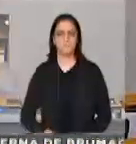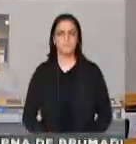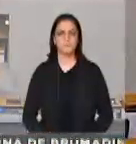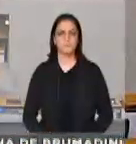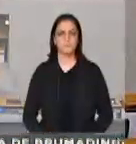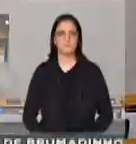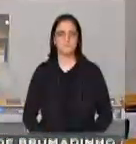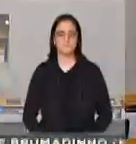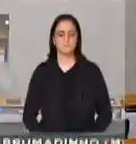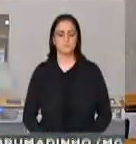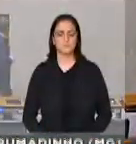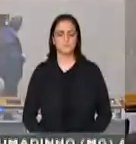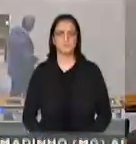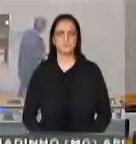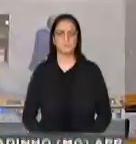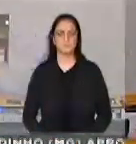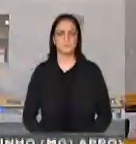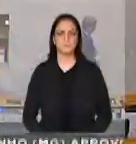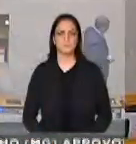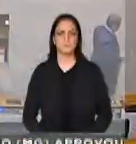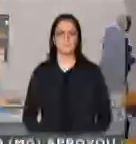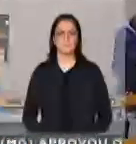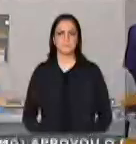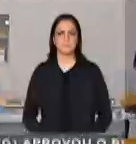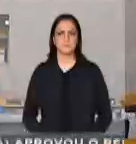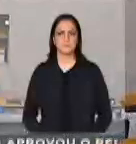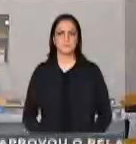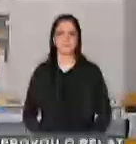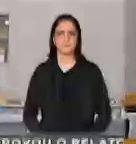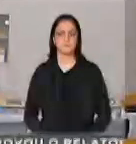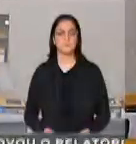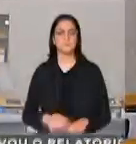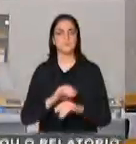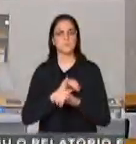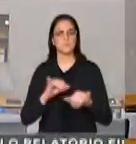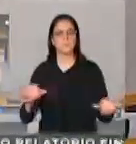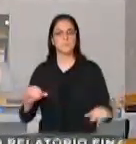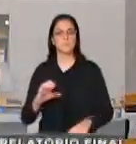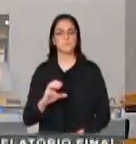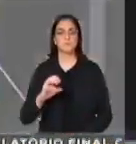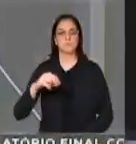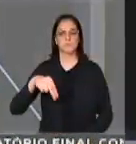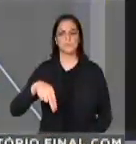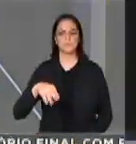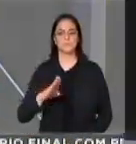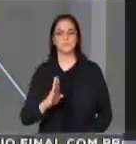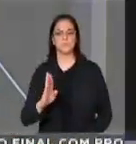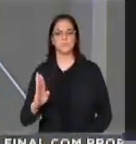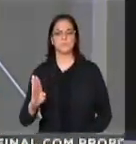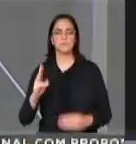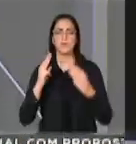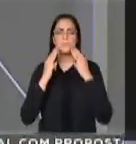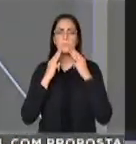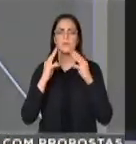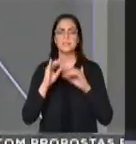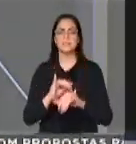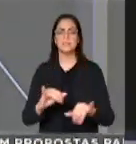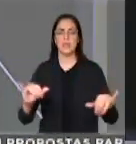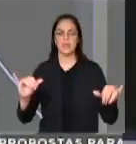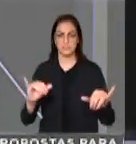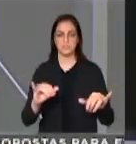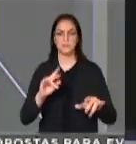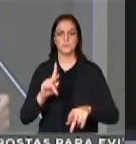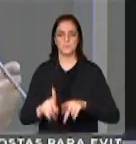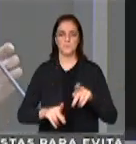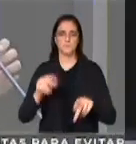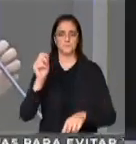Senhor presidente, apenas para registrar a mensagem da CNBB ao povo brasileiro. A